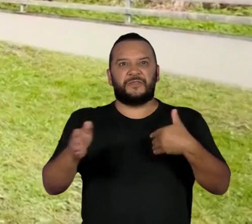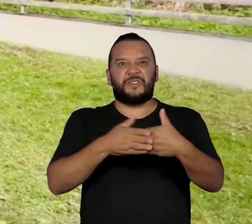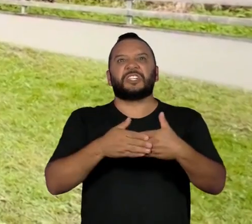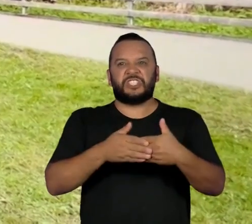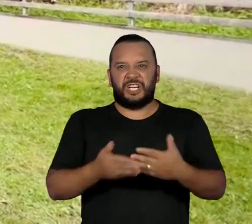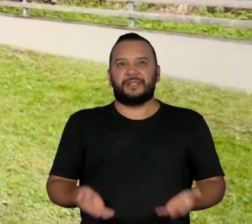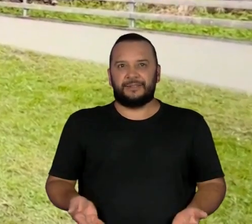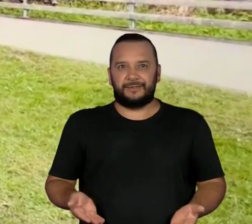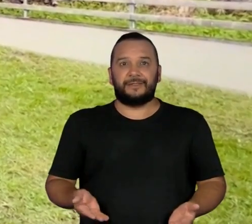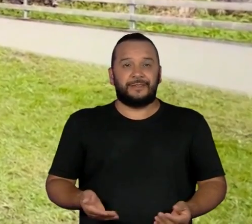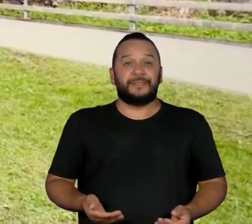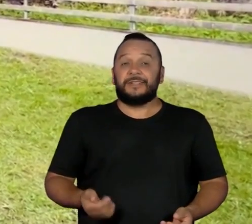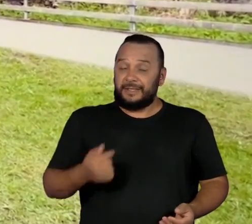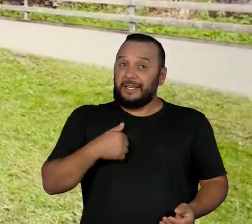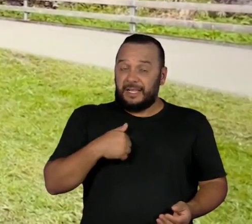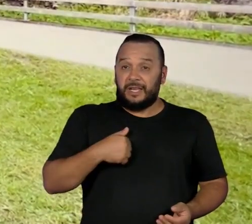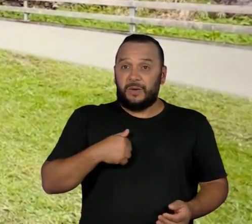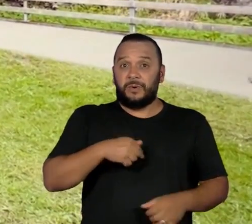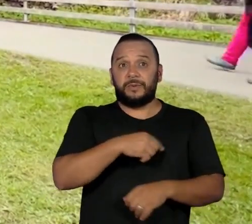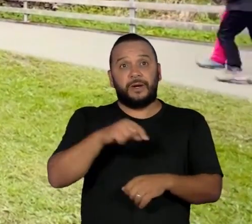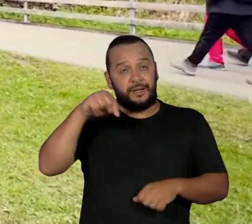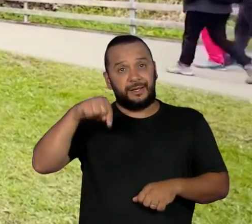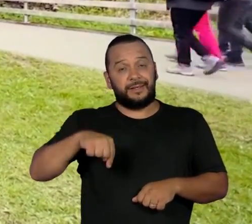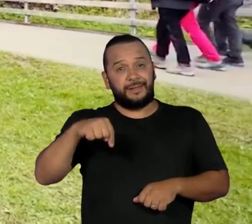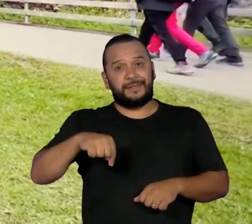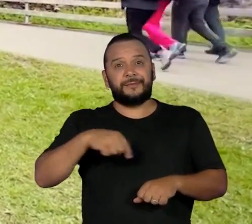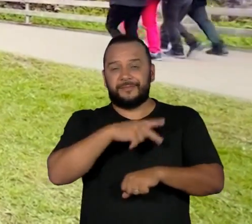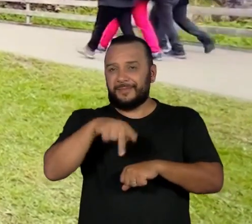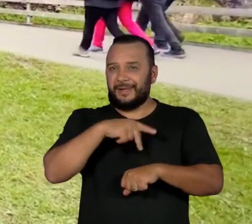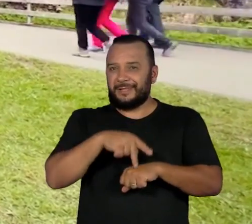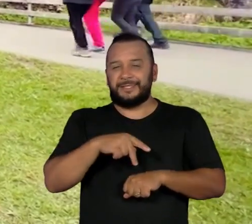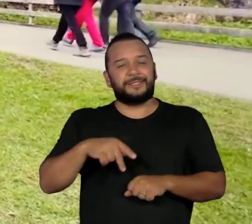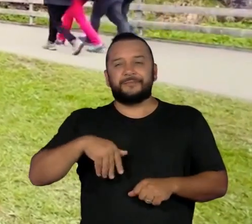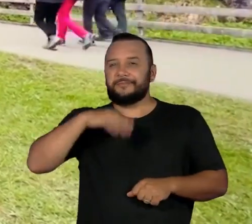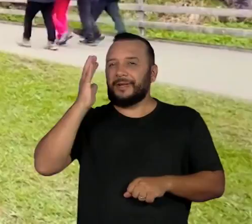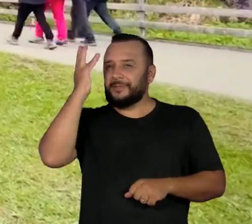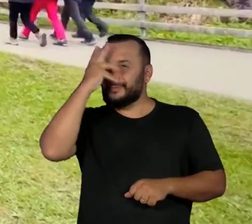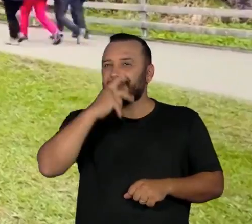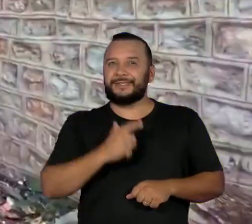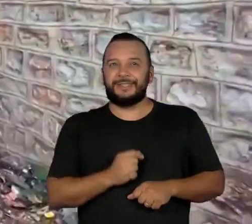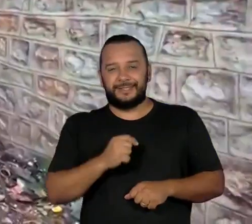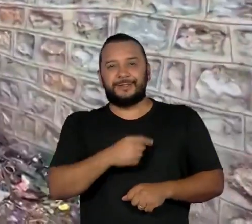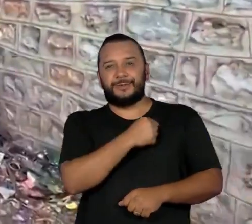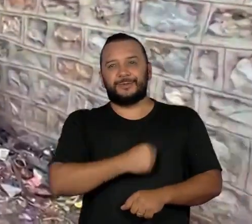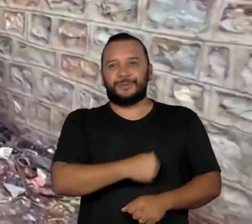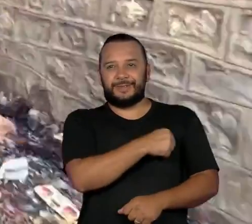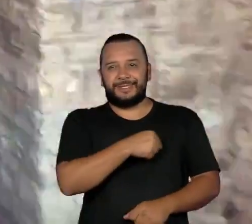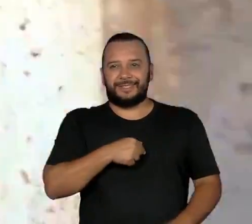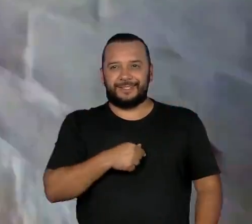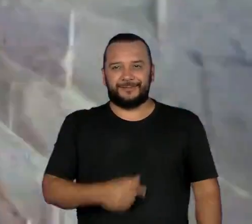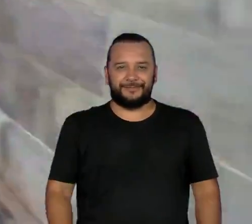mundo. Dessa vez, estou aqui em Aarau, um dos lugares mais bonitos quando a gente fala de Suíça.